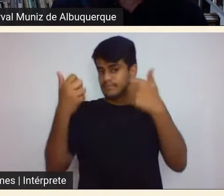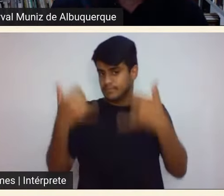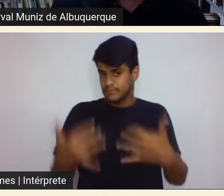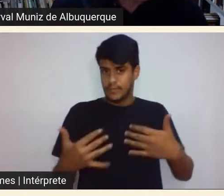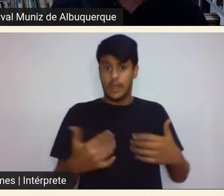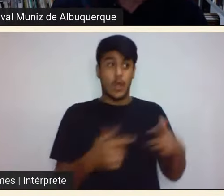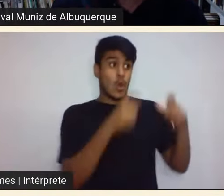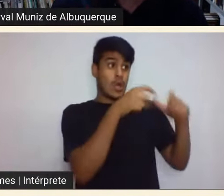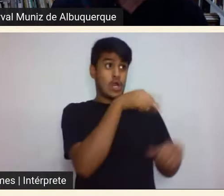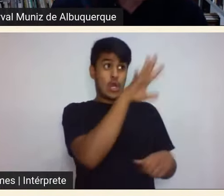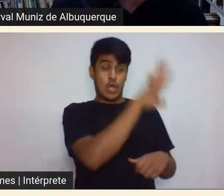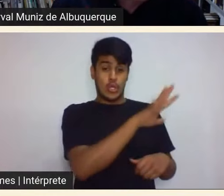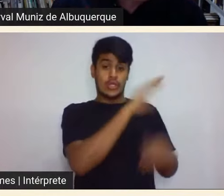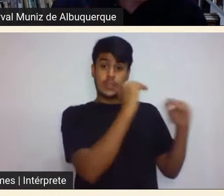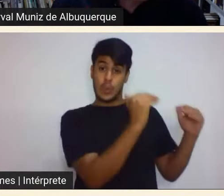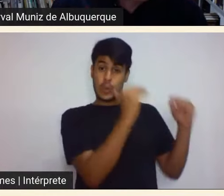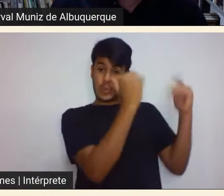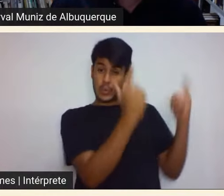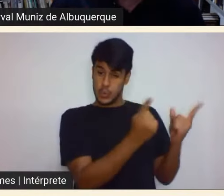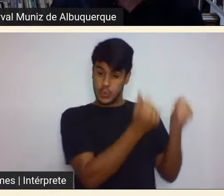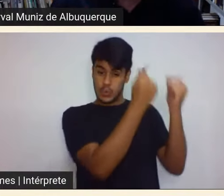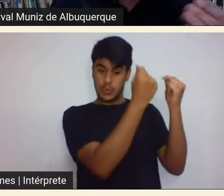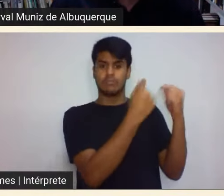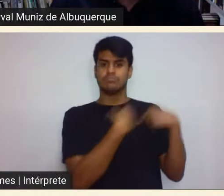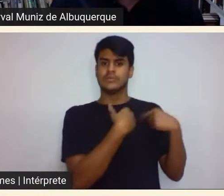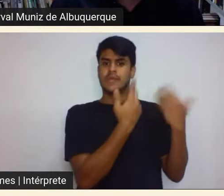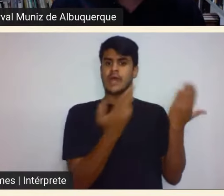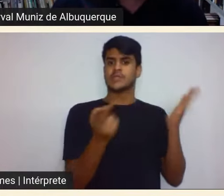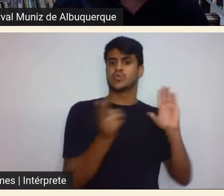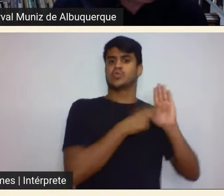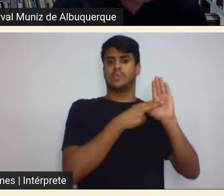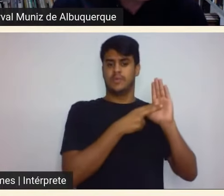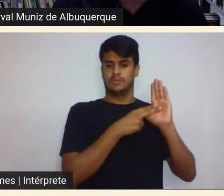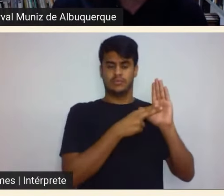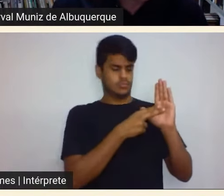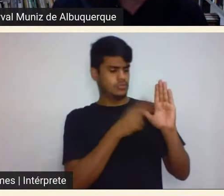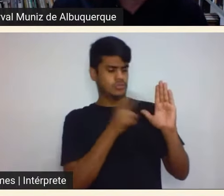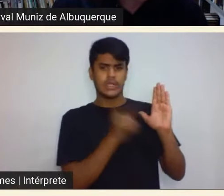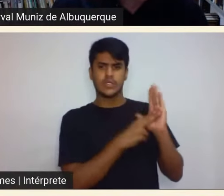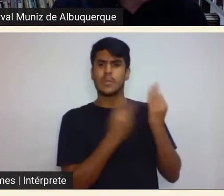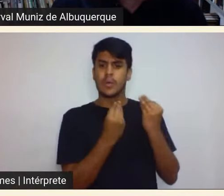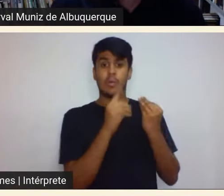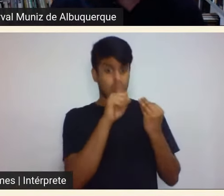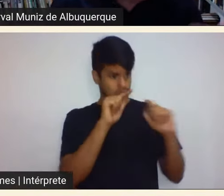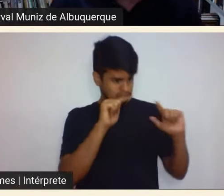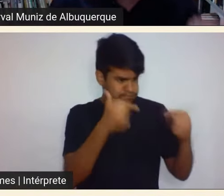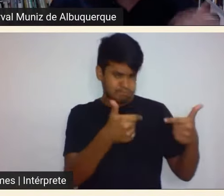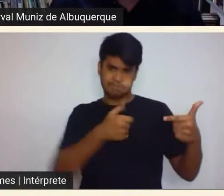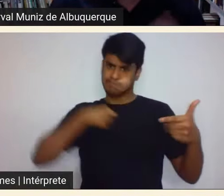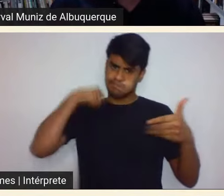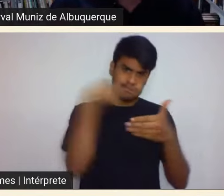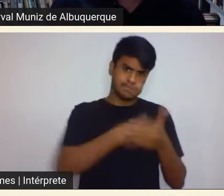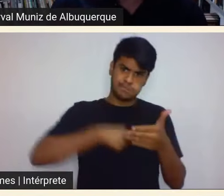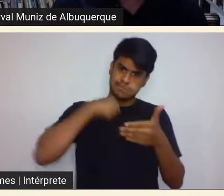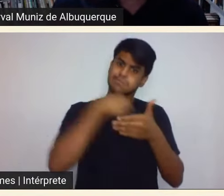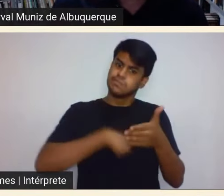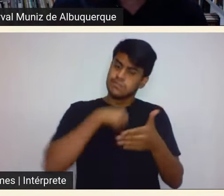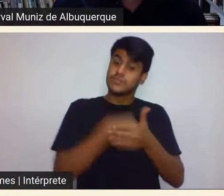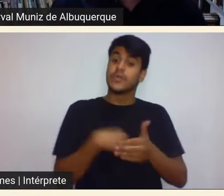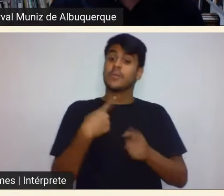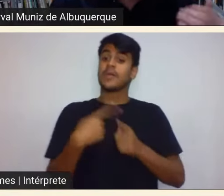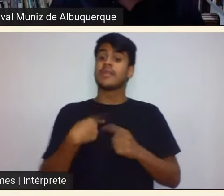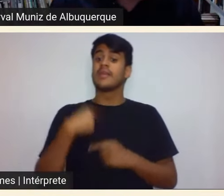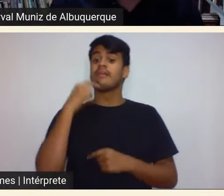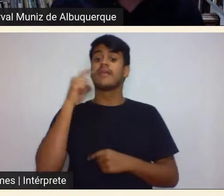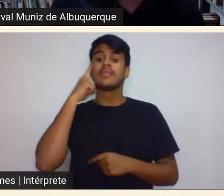nordestinas assumem isso, né? E assumem de uma forma militante, né? Assumem essa ideia de que